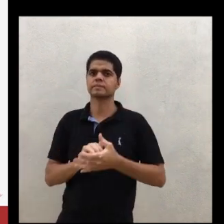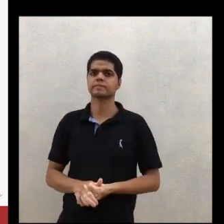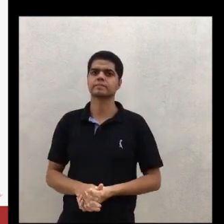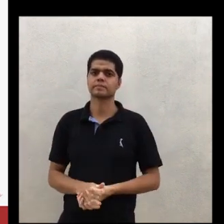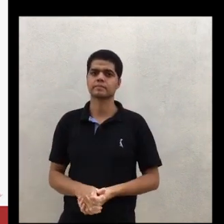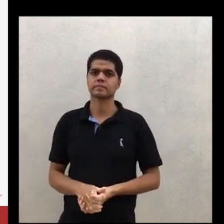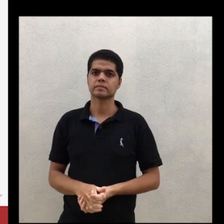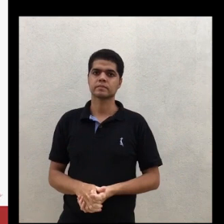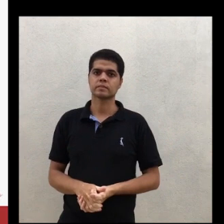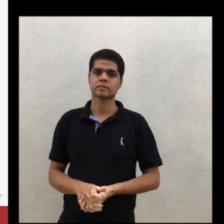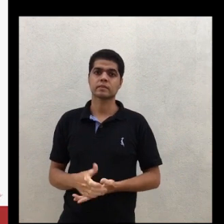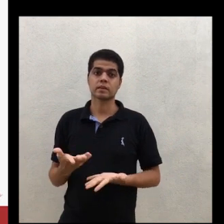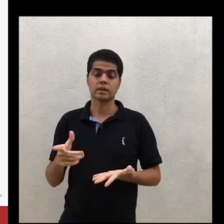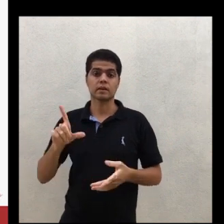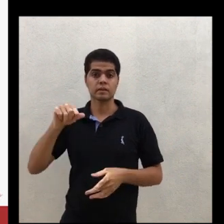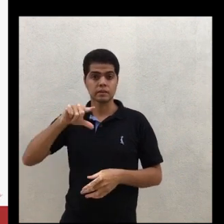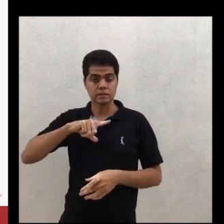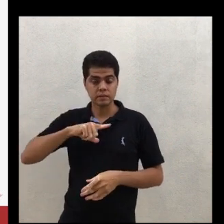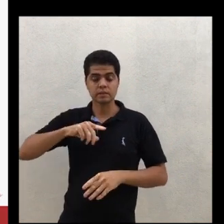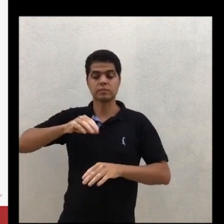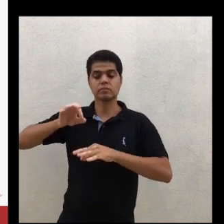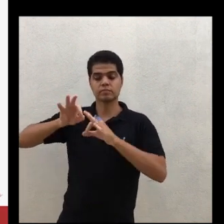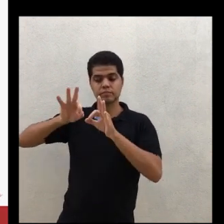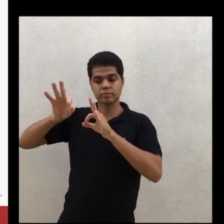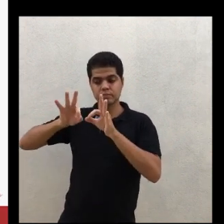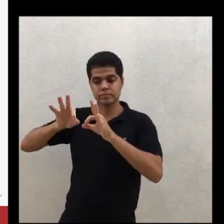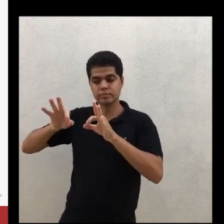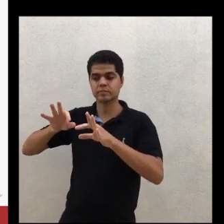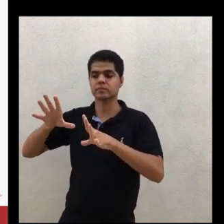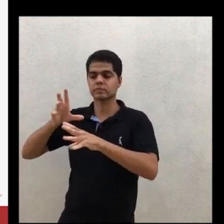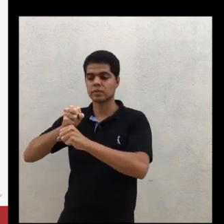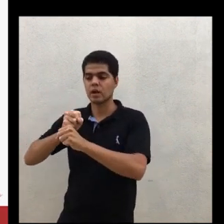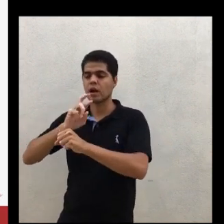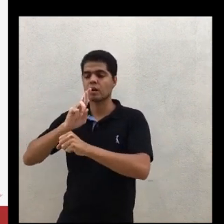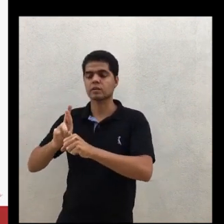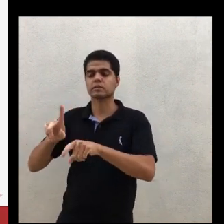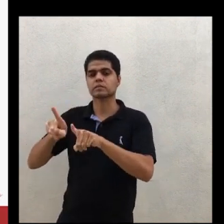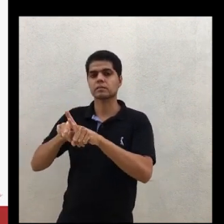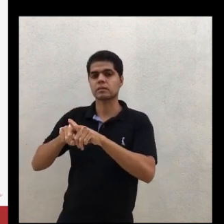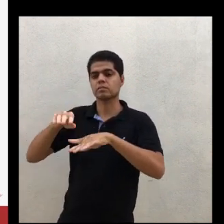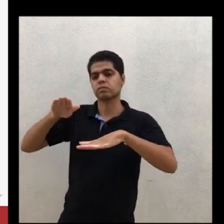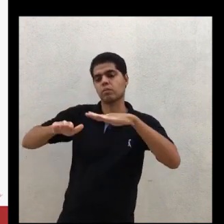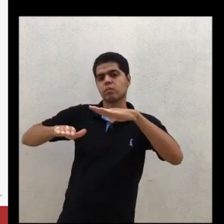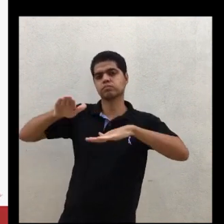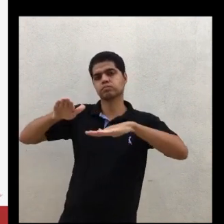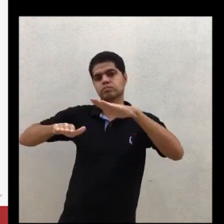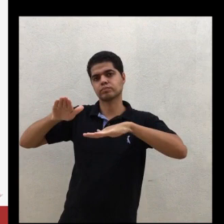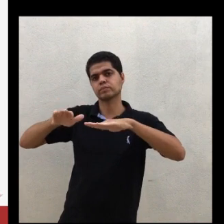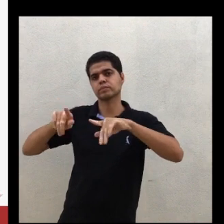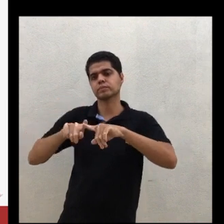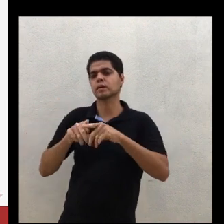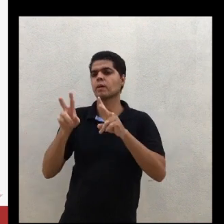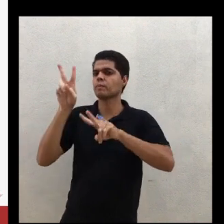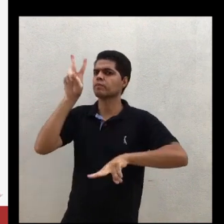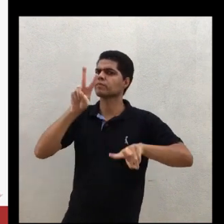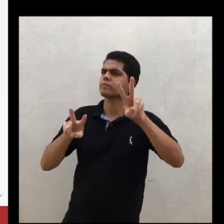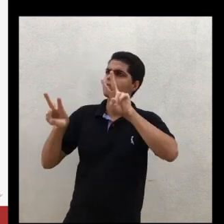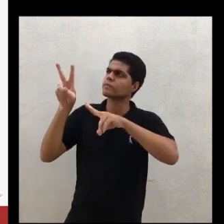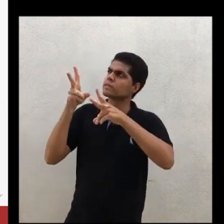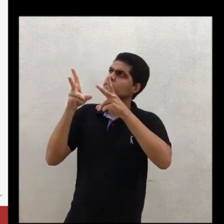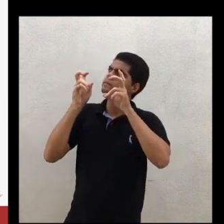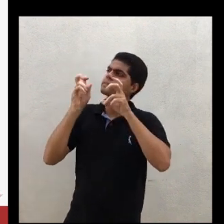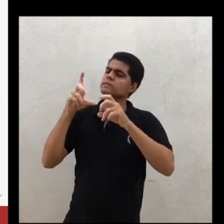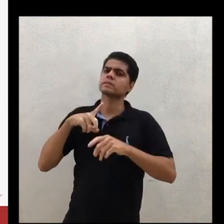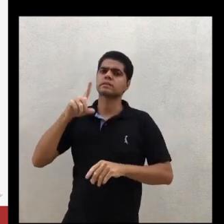de gravidade, tá? Esse default aqui é uma característica do meu software que fala que se ele